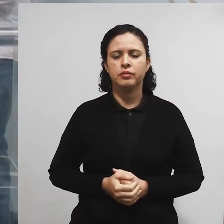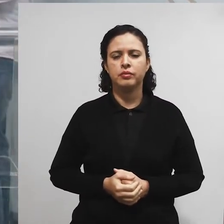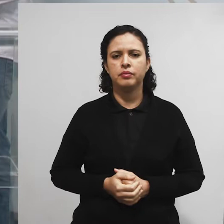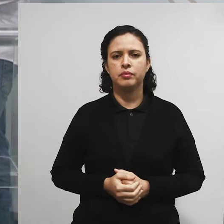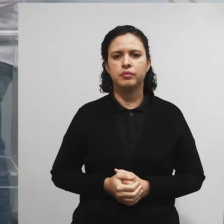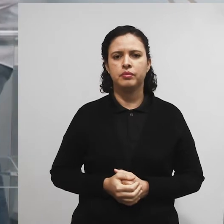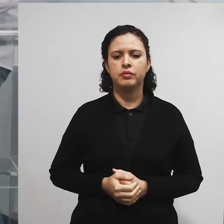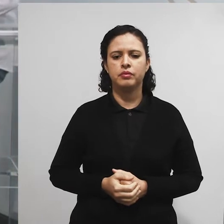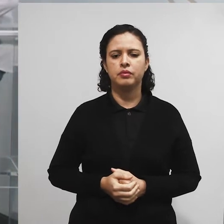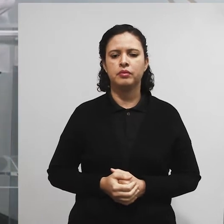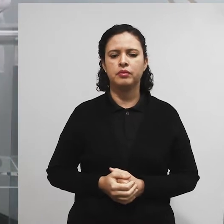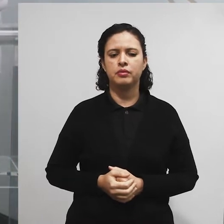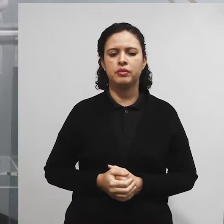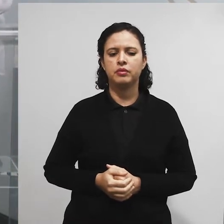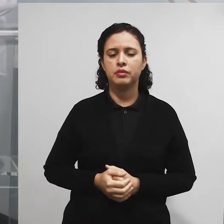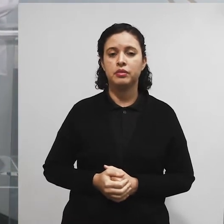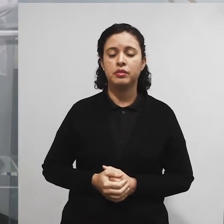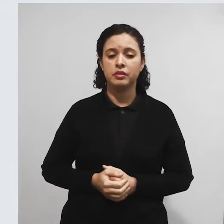Então,